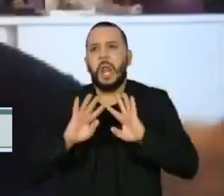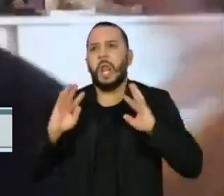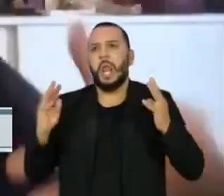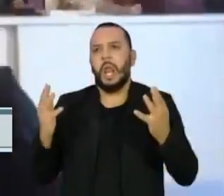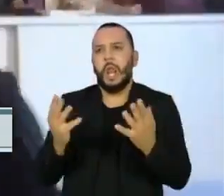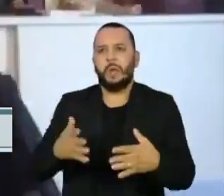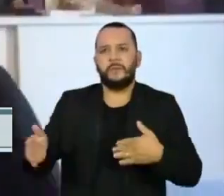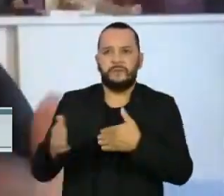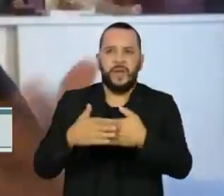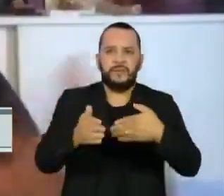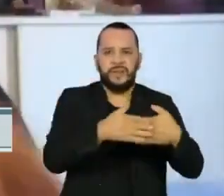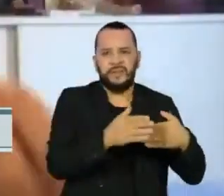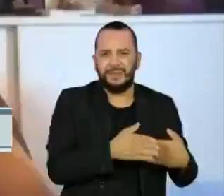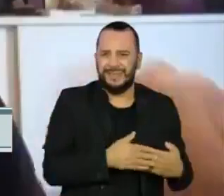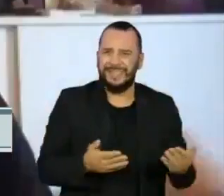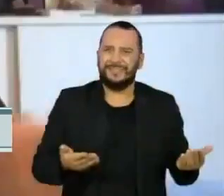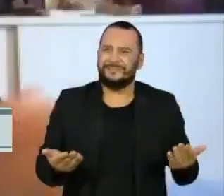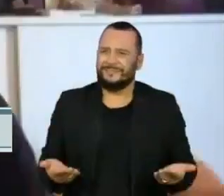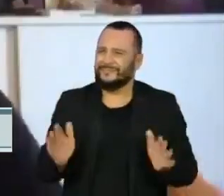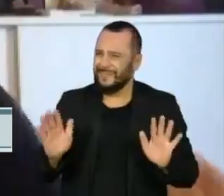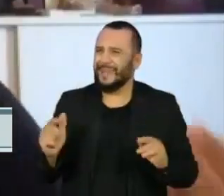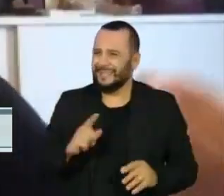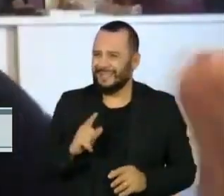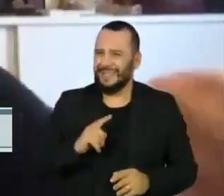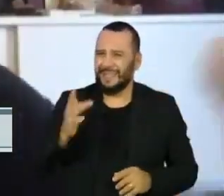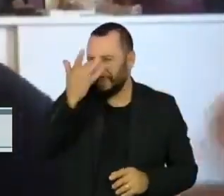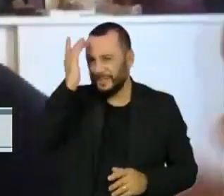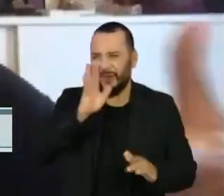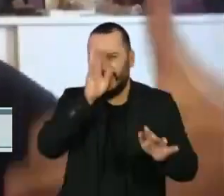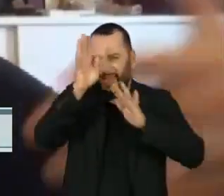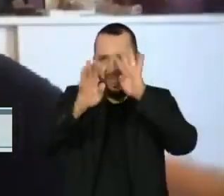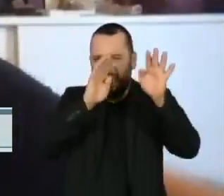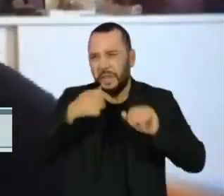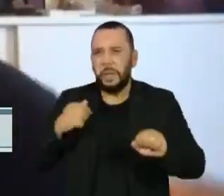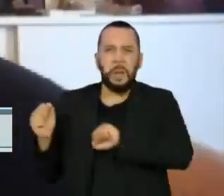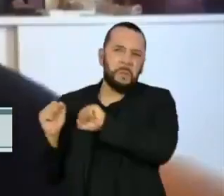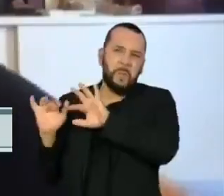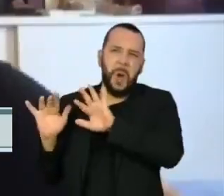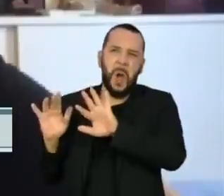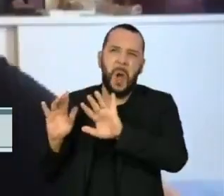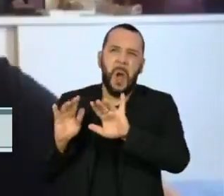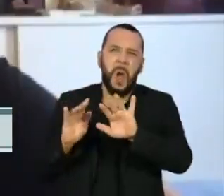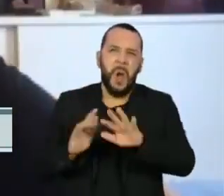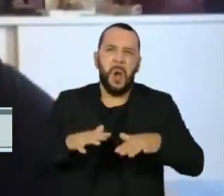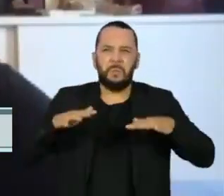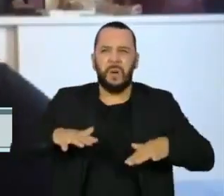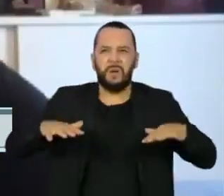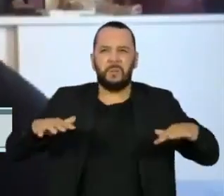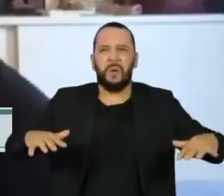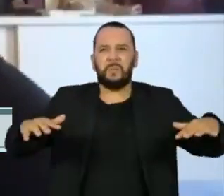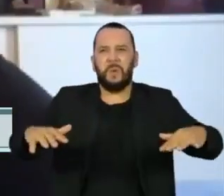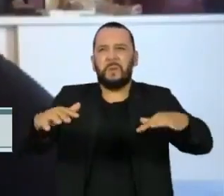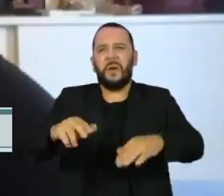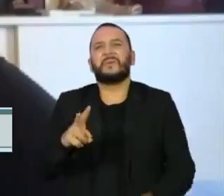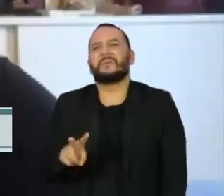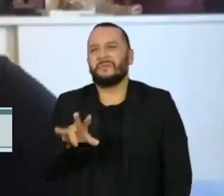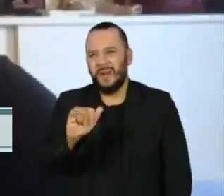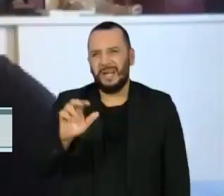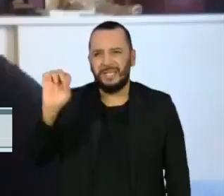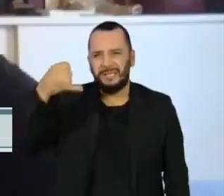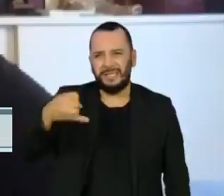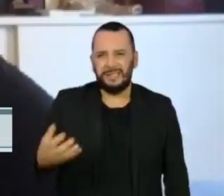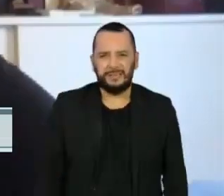área, é pouco provável que não exista essa aglomeração na partida final da Copa do Brasil.